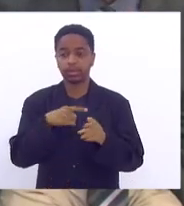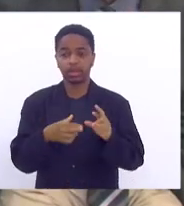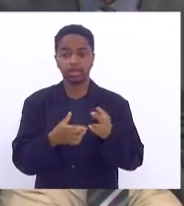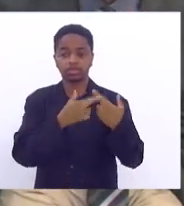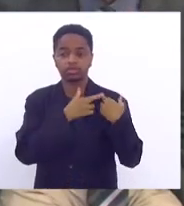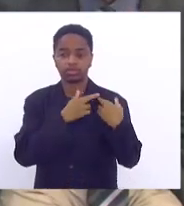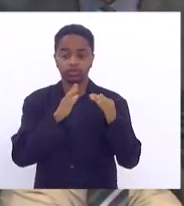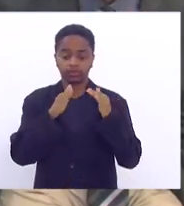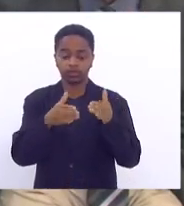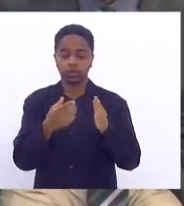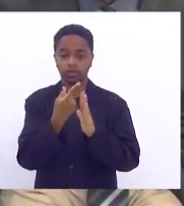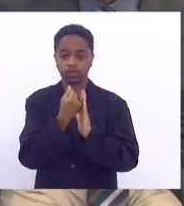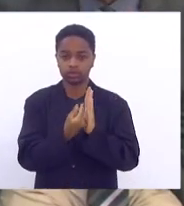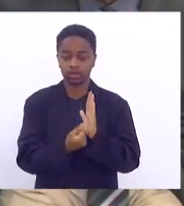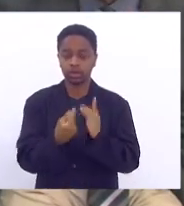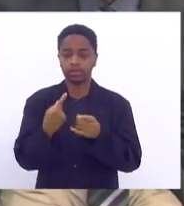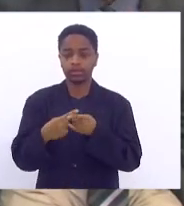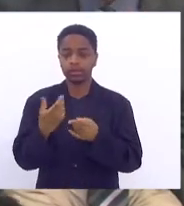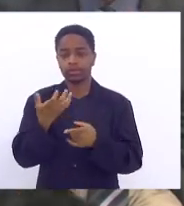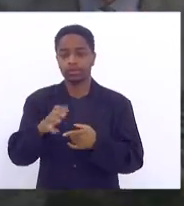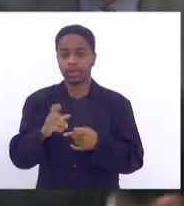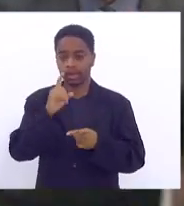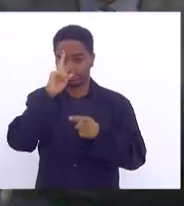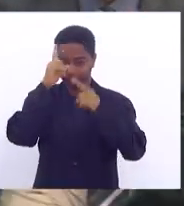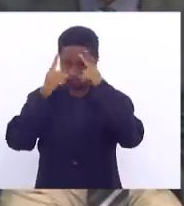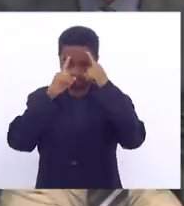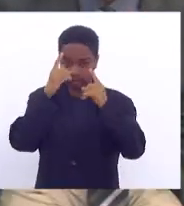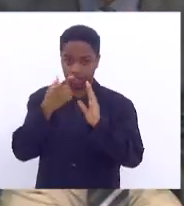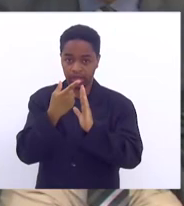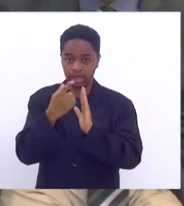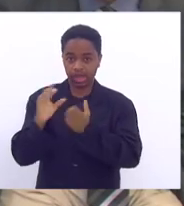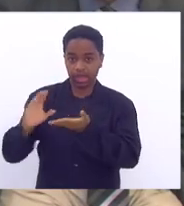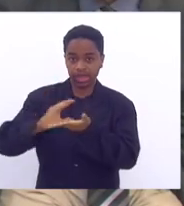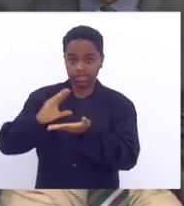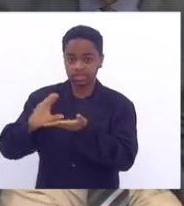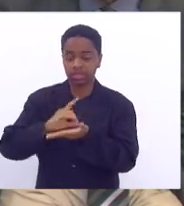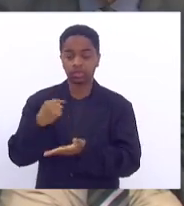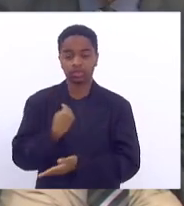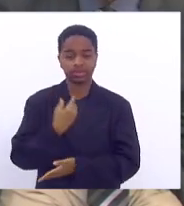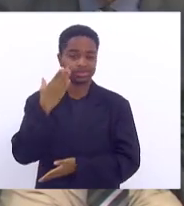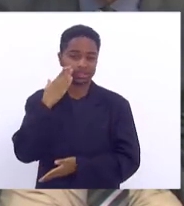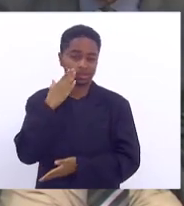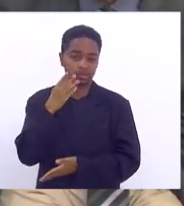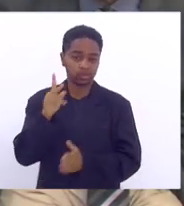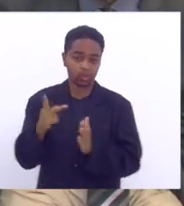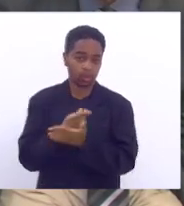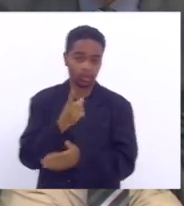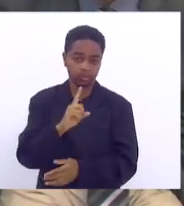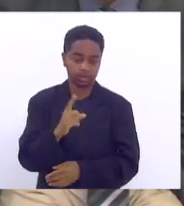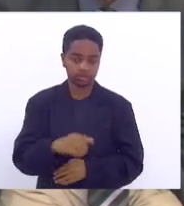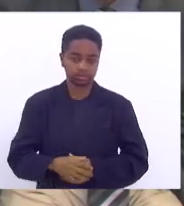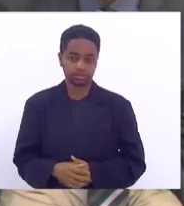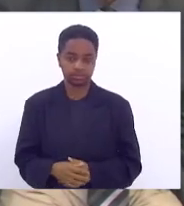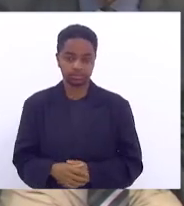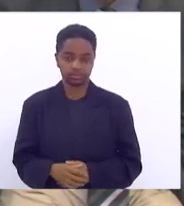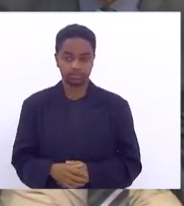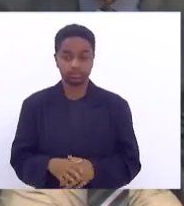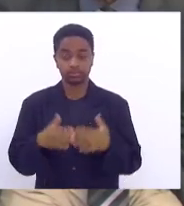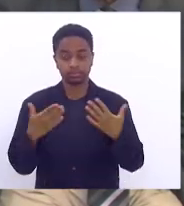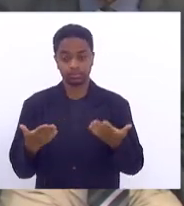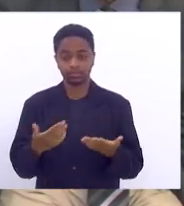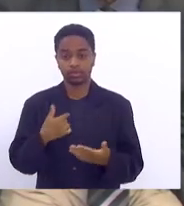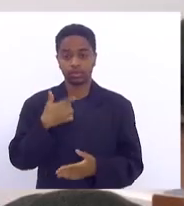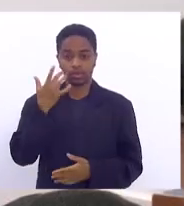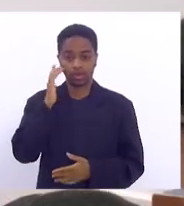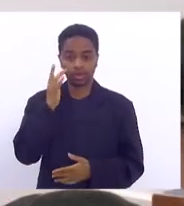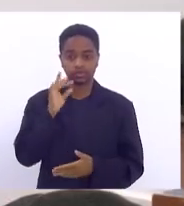orçamentária de não se criar uma receita que todos nós sabemos que não vai acontecer né então acho que esse é